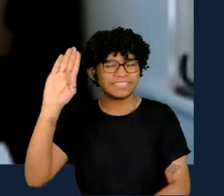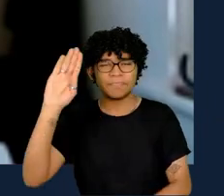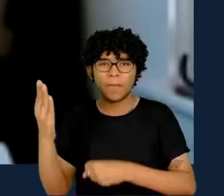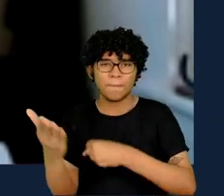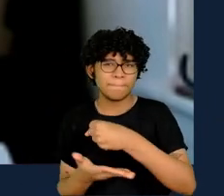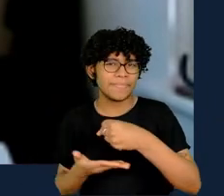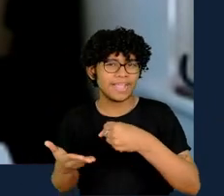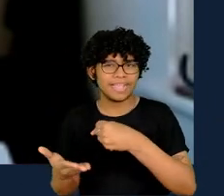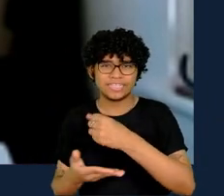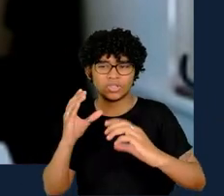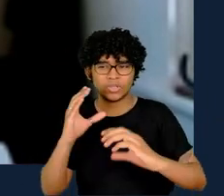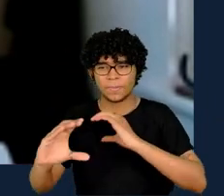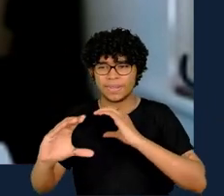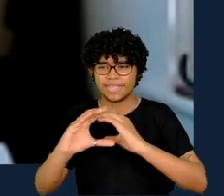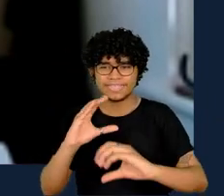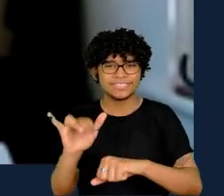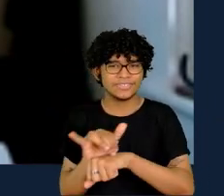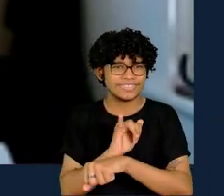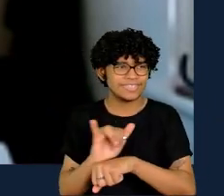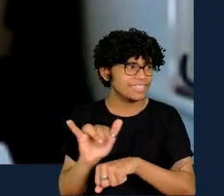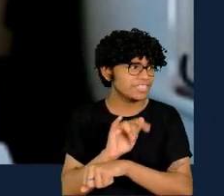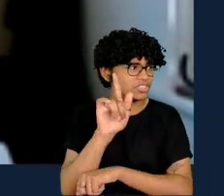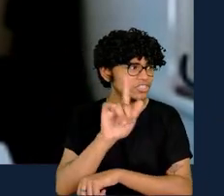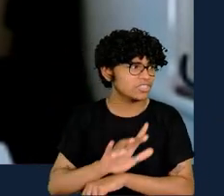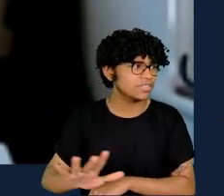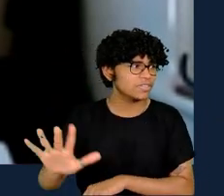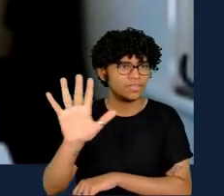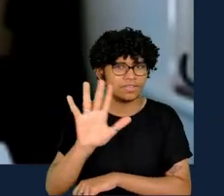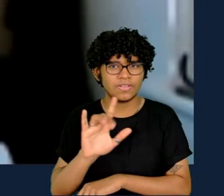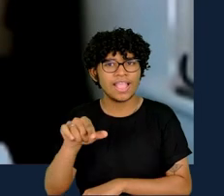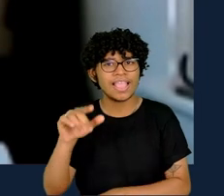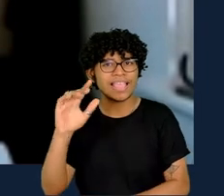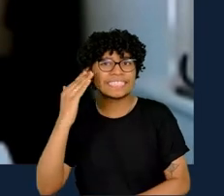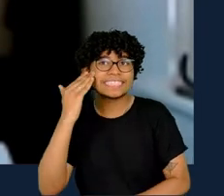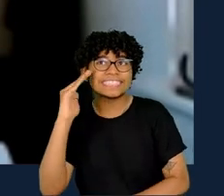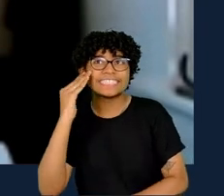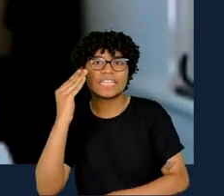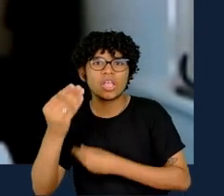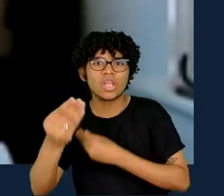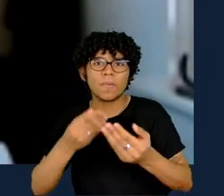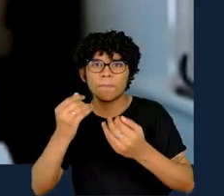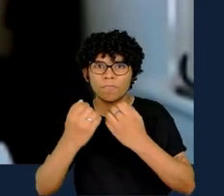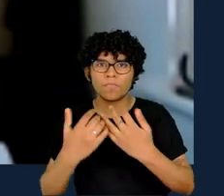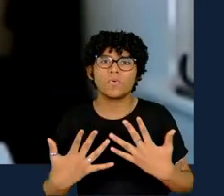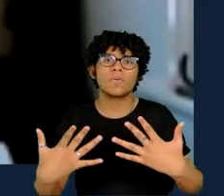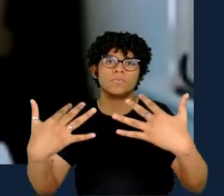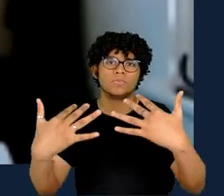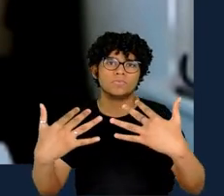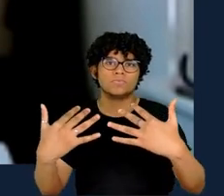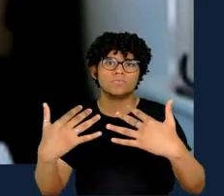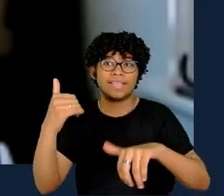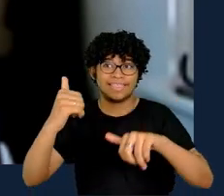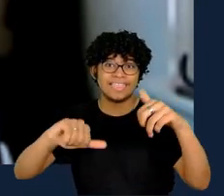das comunicações estratégias como um todo, e a gente tem que entender o nosso público, e eu acho que Em última análise, somos melhores